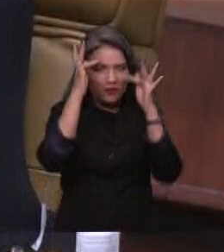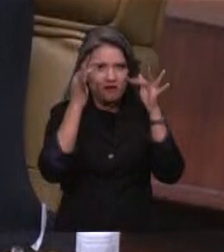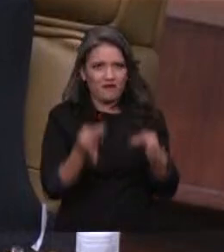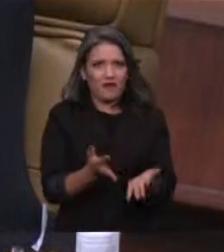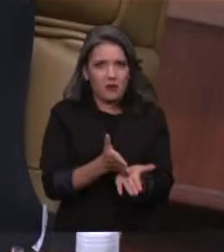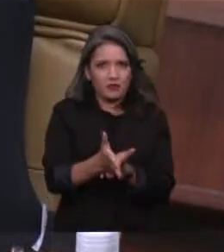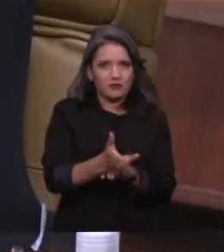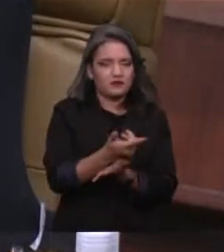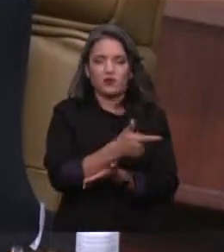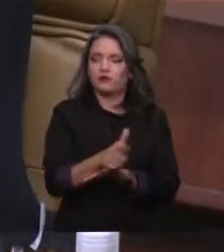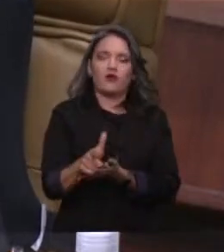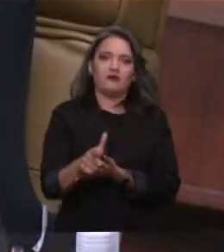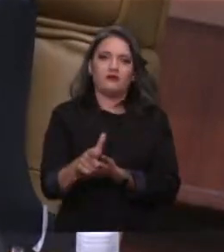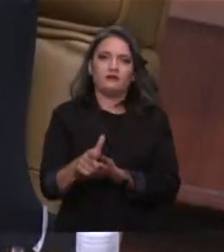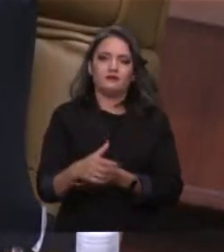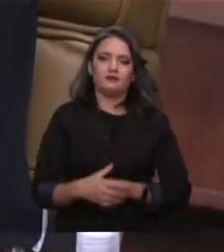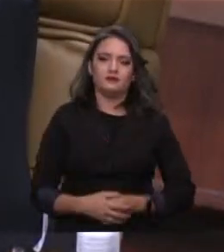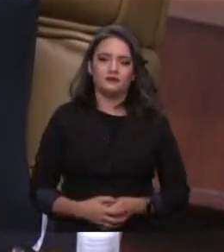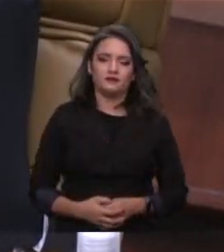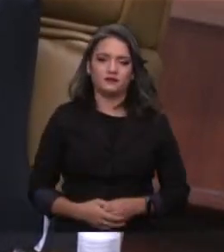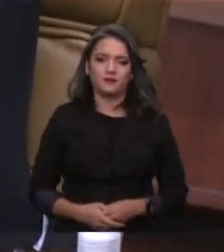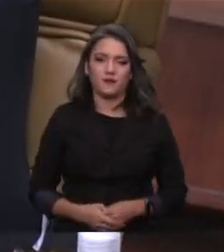de praticar delitos.